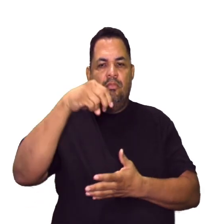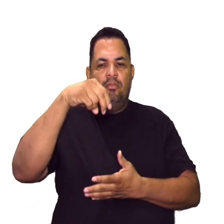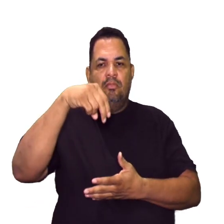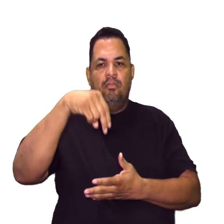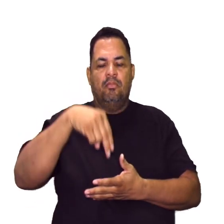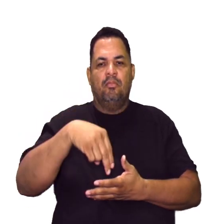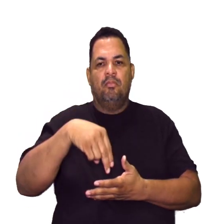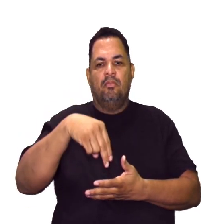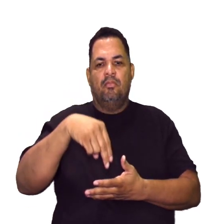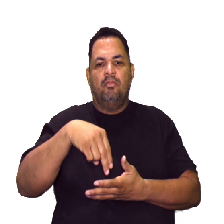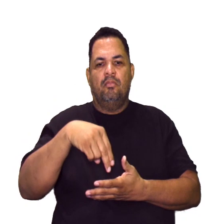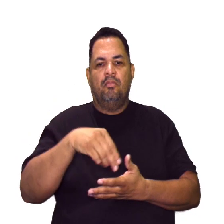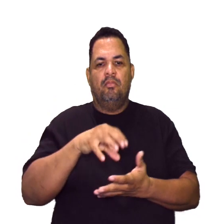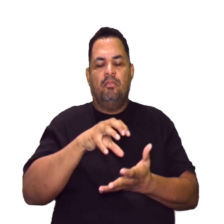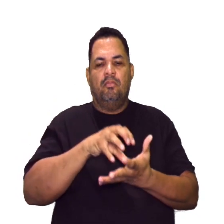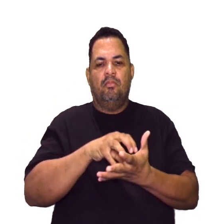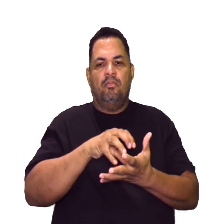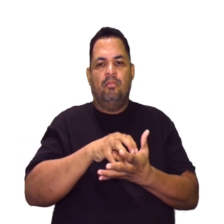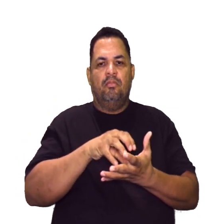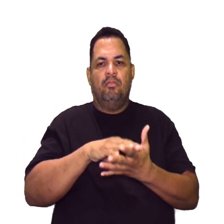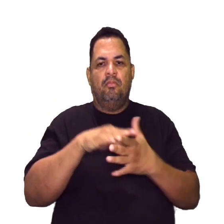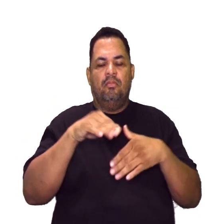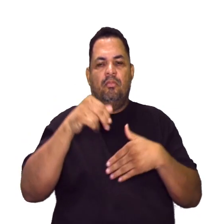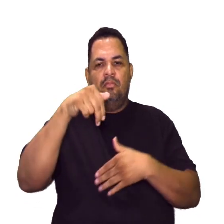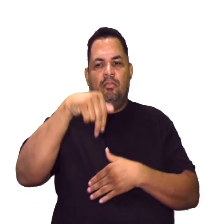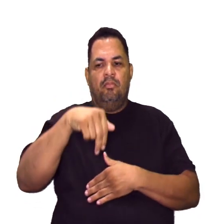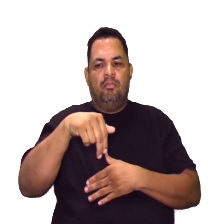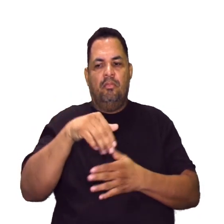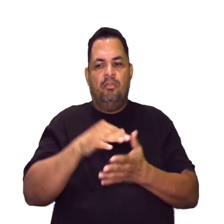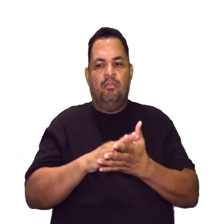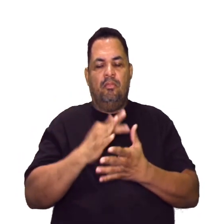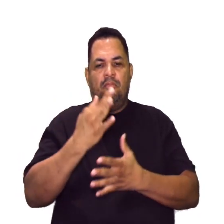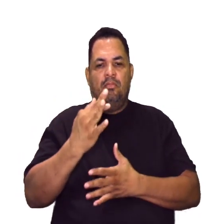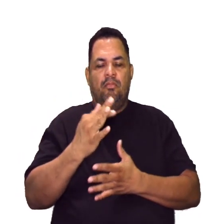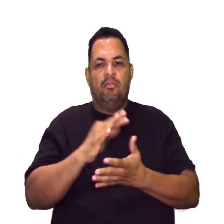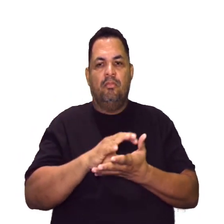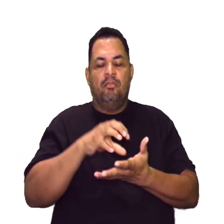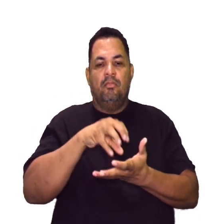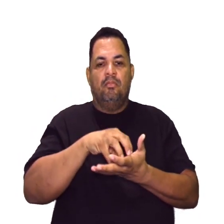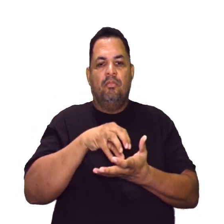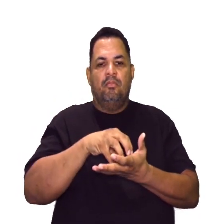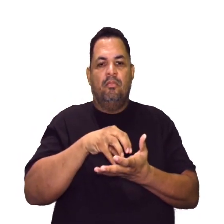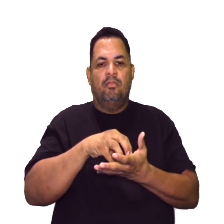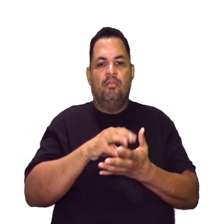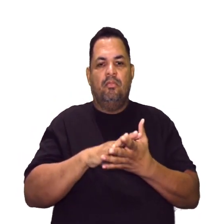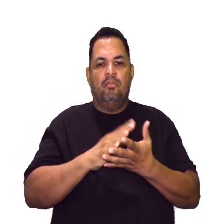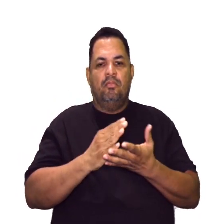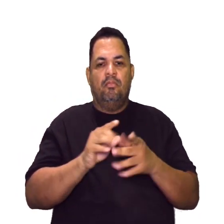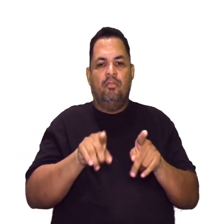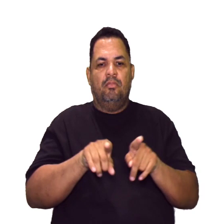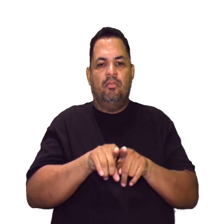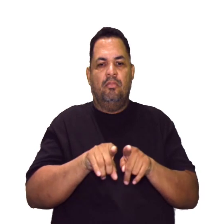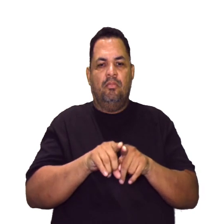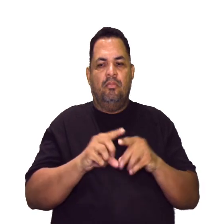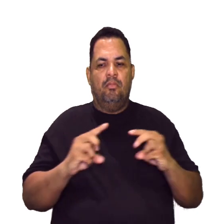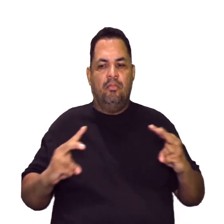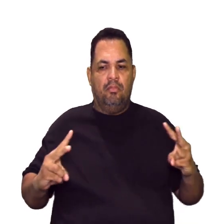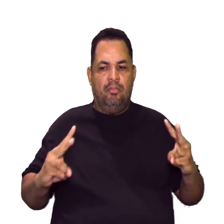Nitrogênio como elemento central, NF. Quando o nitrogênio estiver como elemento central, a molécula é sempre o